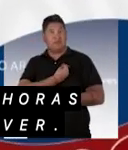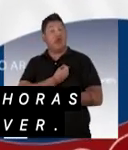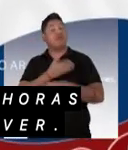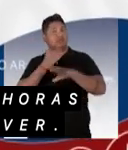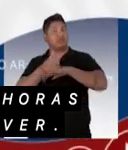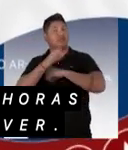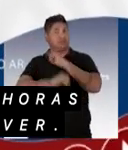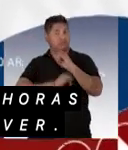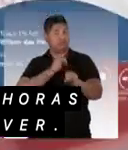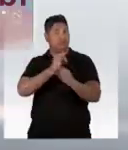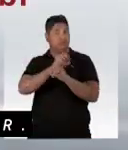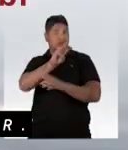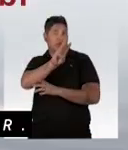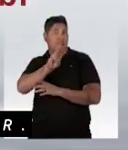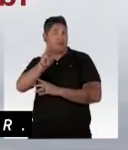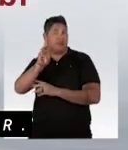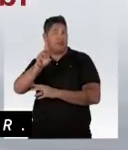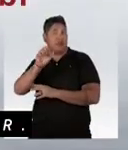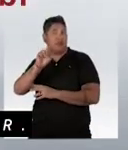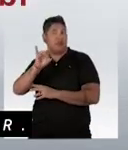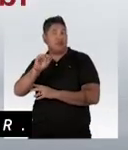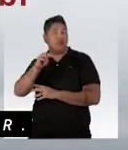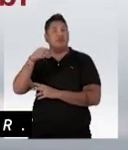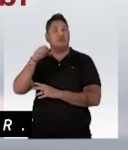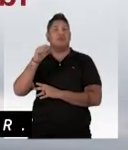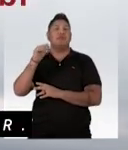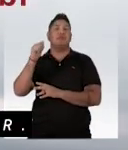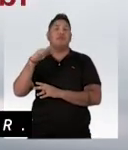estiver. Acesse